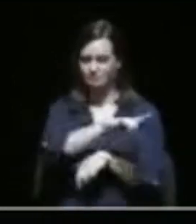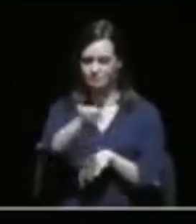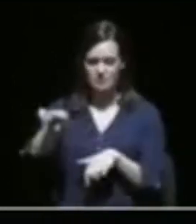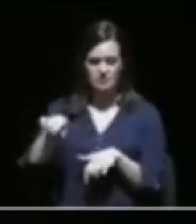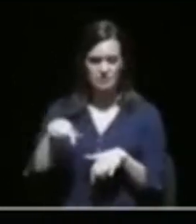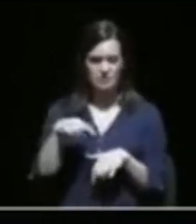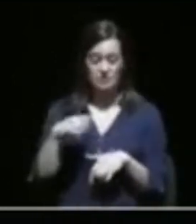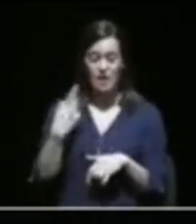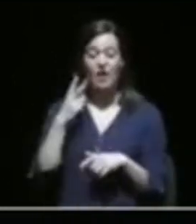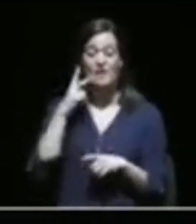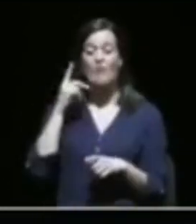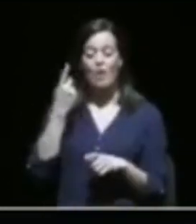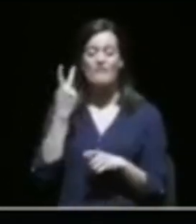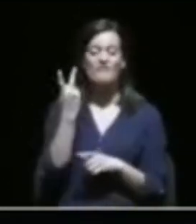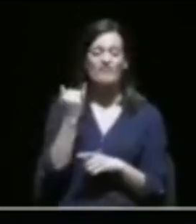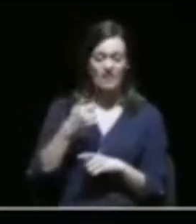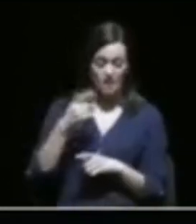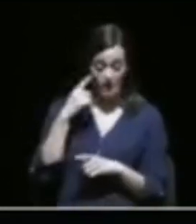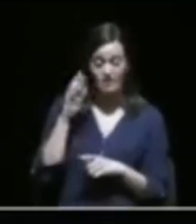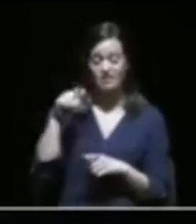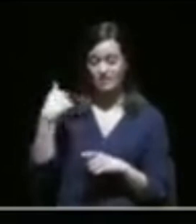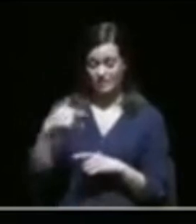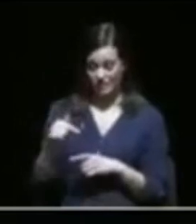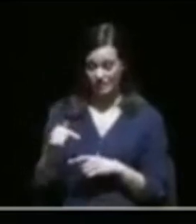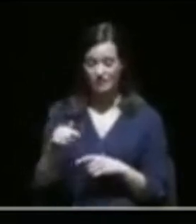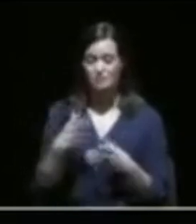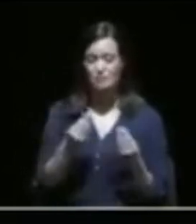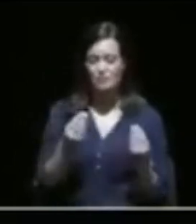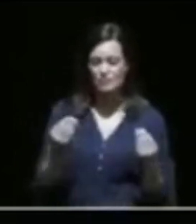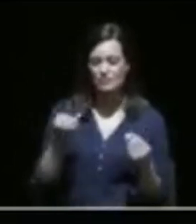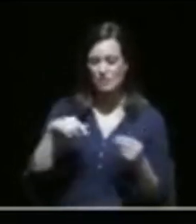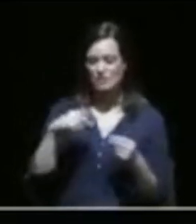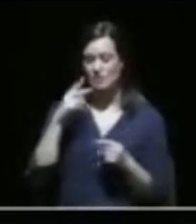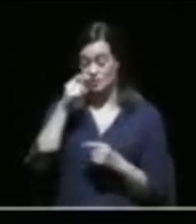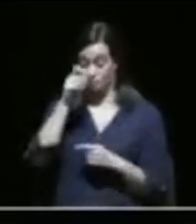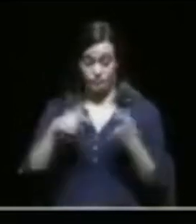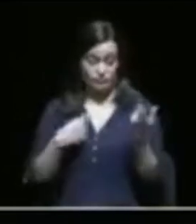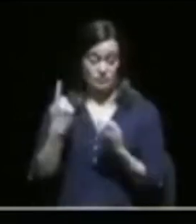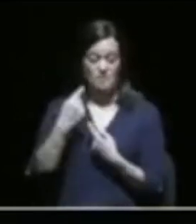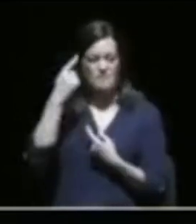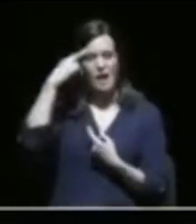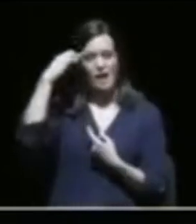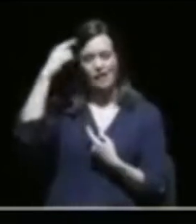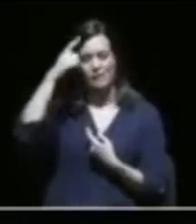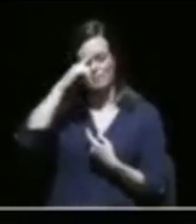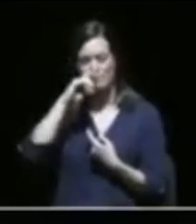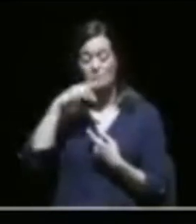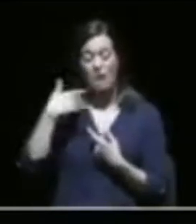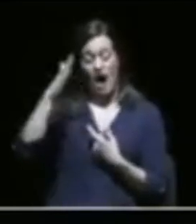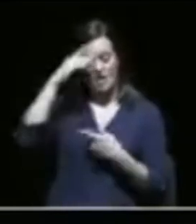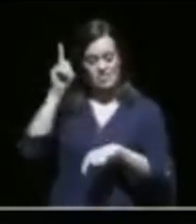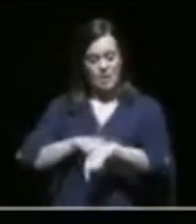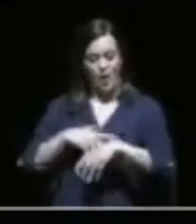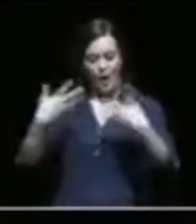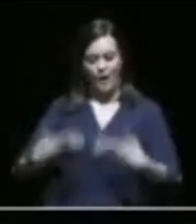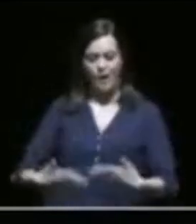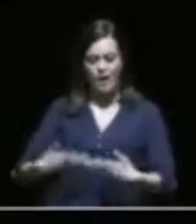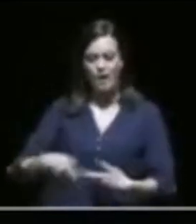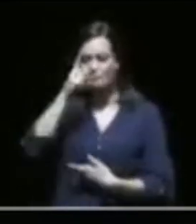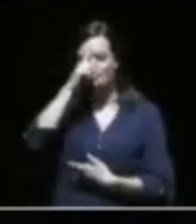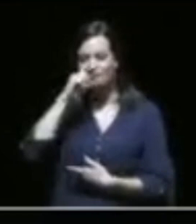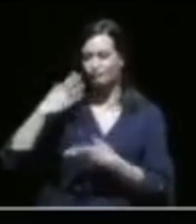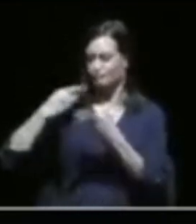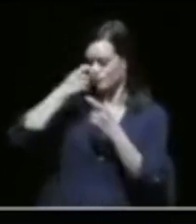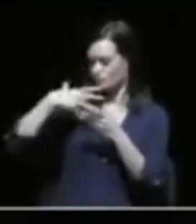mais vítimas do que outras vítimas. E com todo o respeito que tenho pelos senhores deputados, como indivíduos e pelo que pensam, mas acho que já é tempo de reconhecer a história